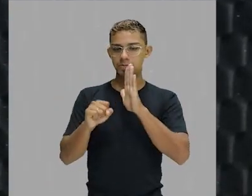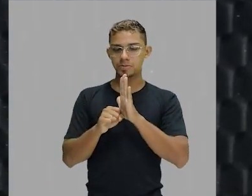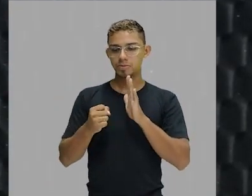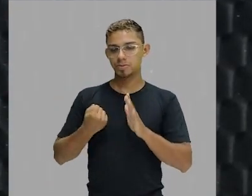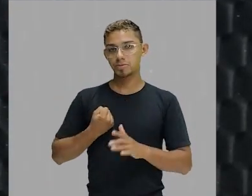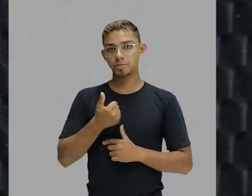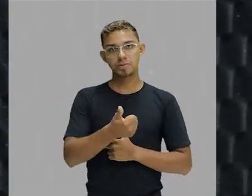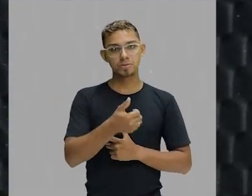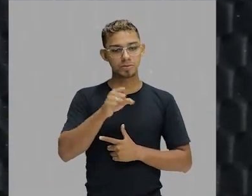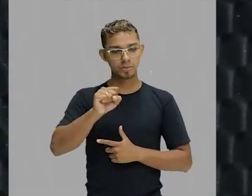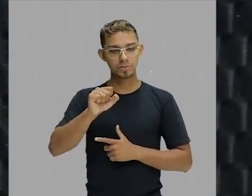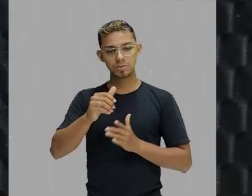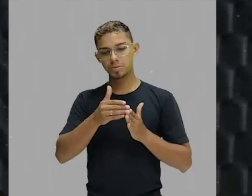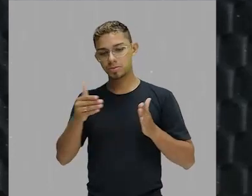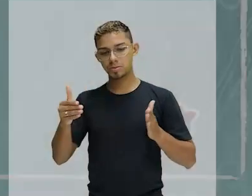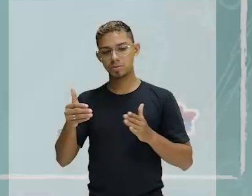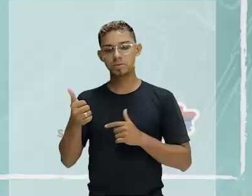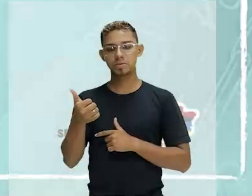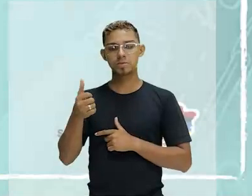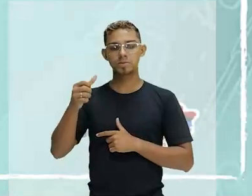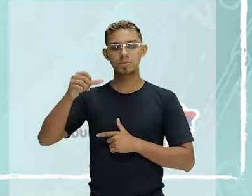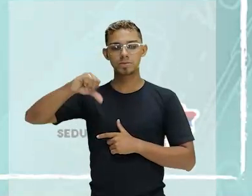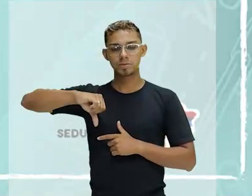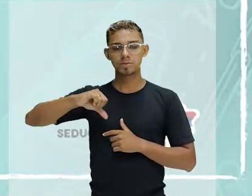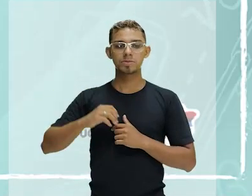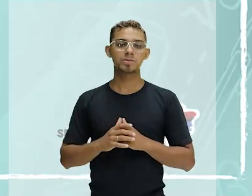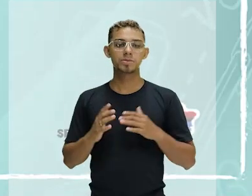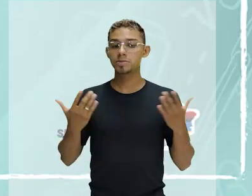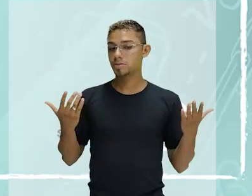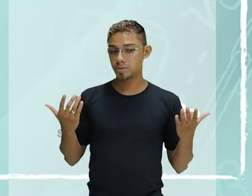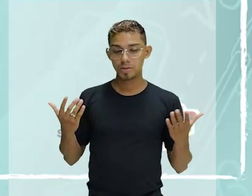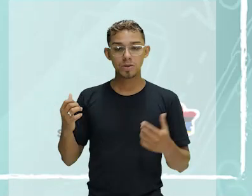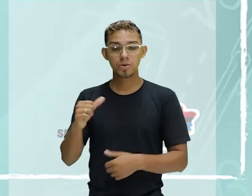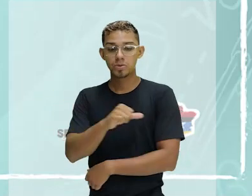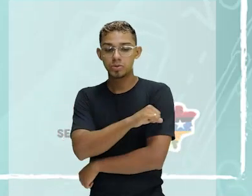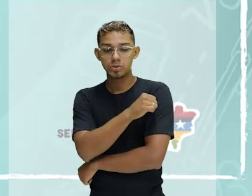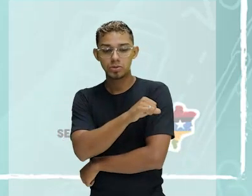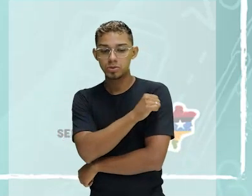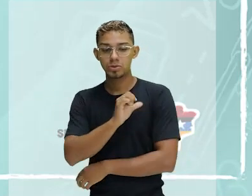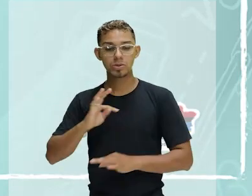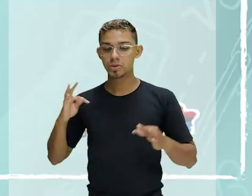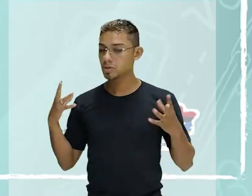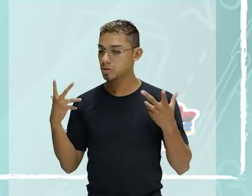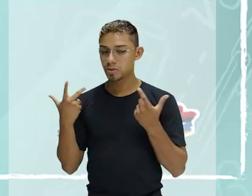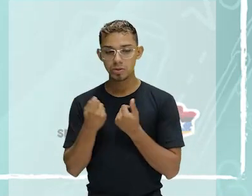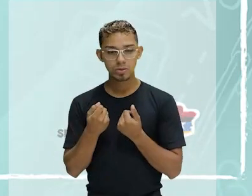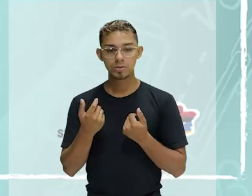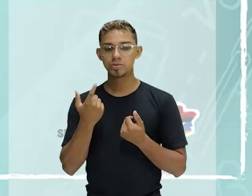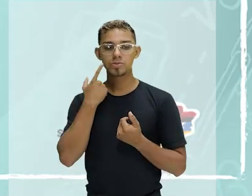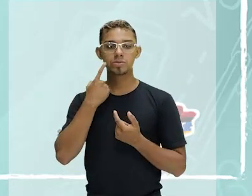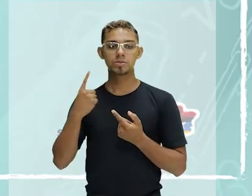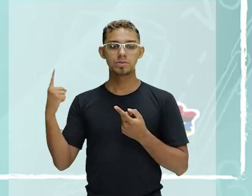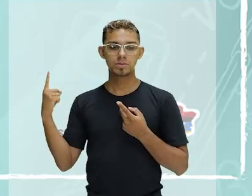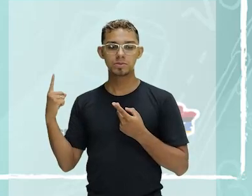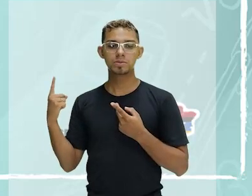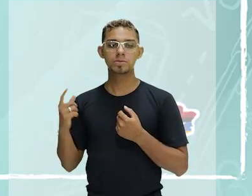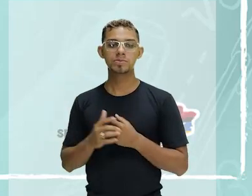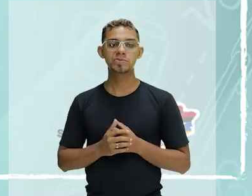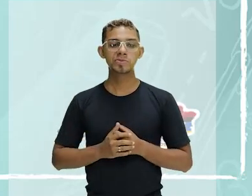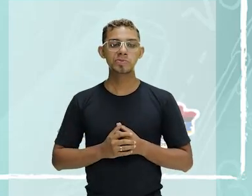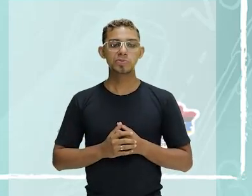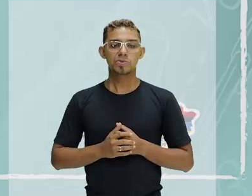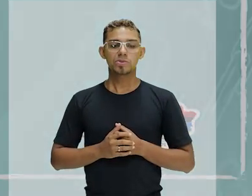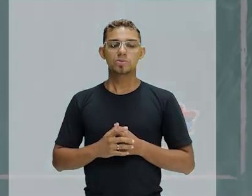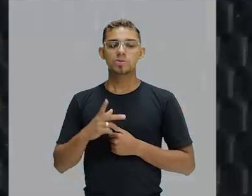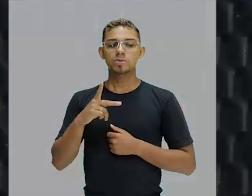XIX. Né? O Rio de Janeiro, praticamente todo, a área central. Paisagens cariocas, não estou falando